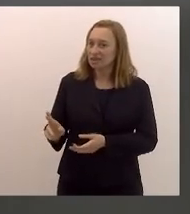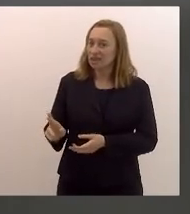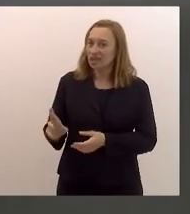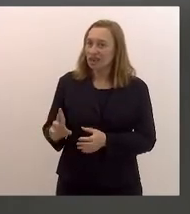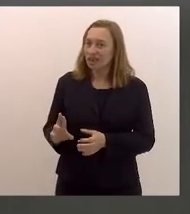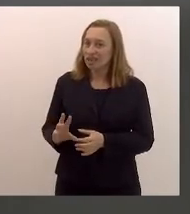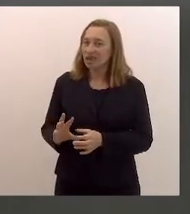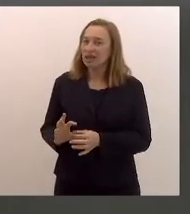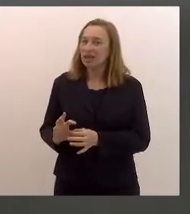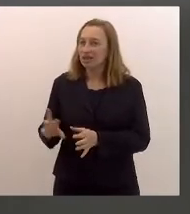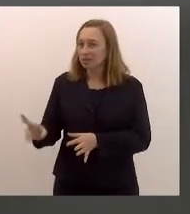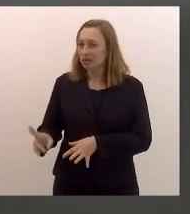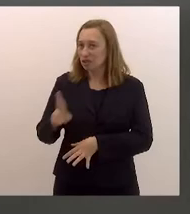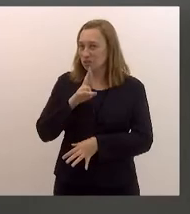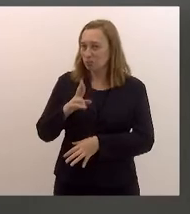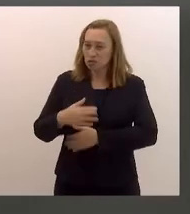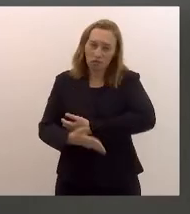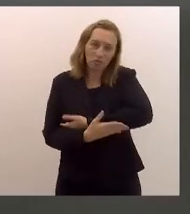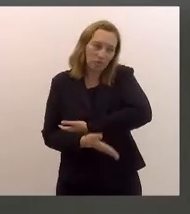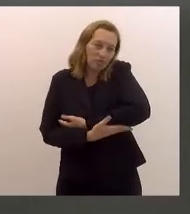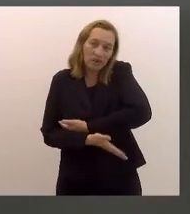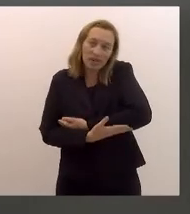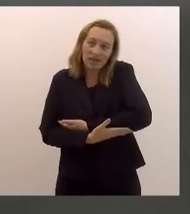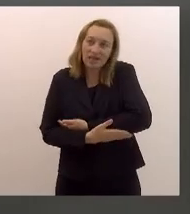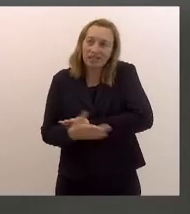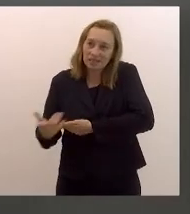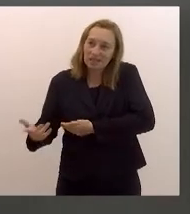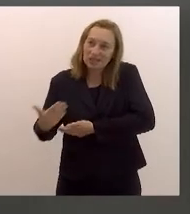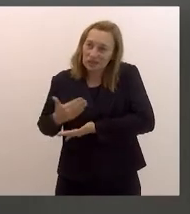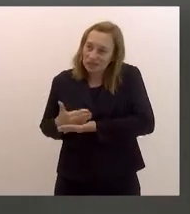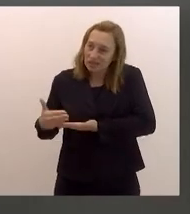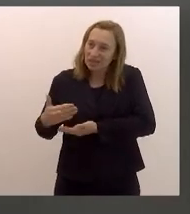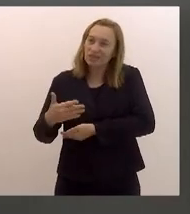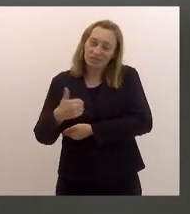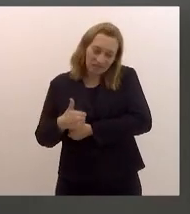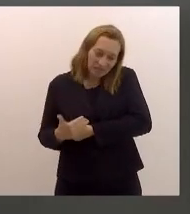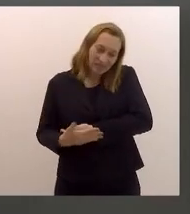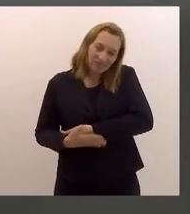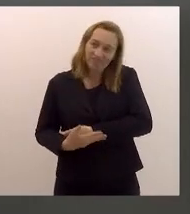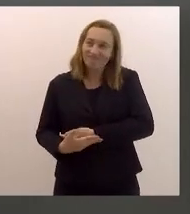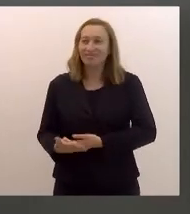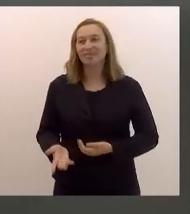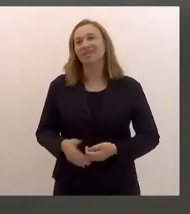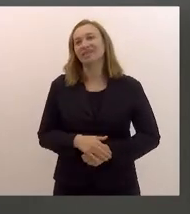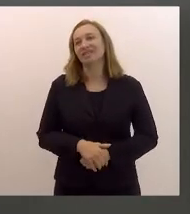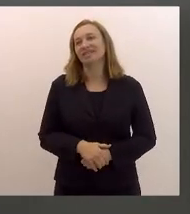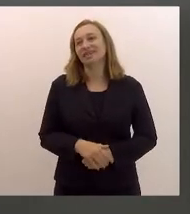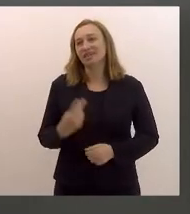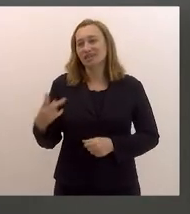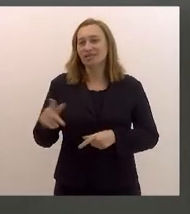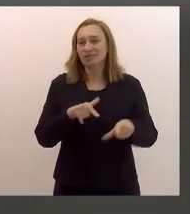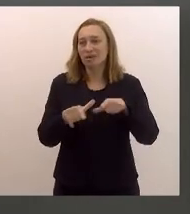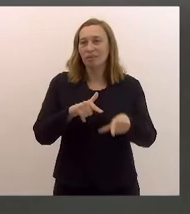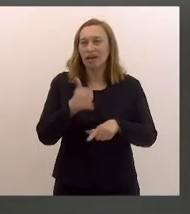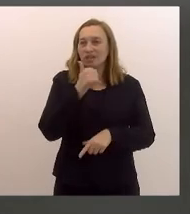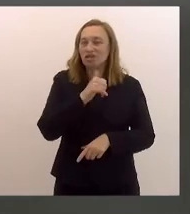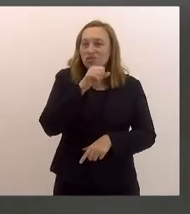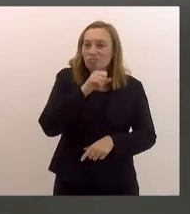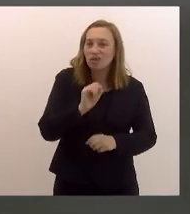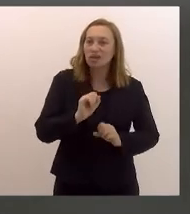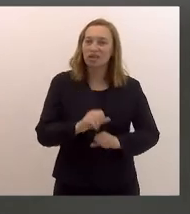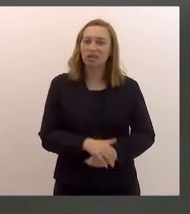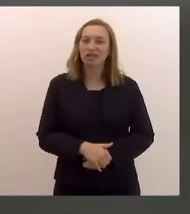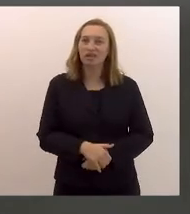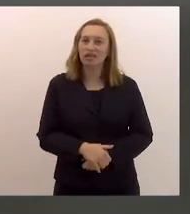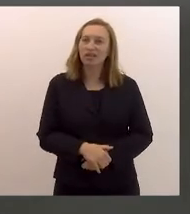tá meu carinho com bebê no braço ainda ali fazendo a sua se